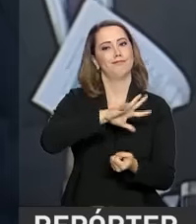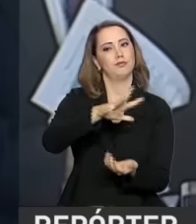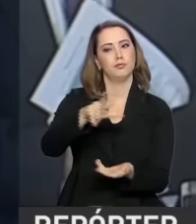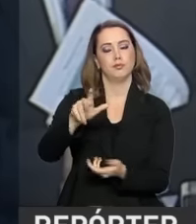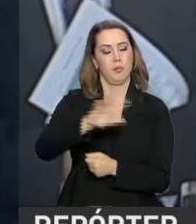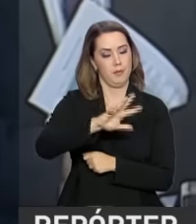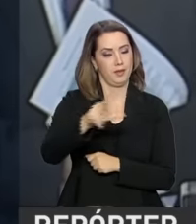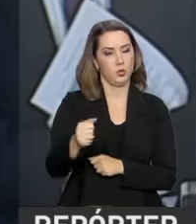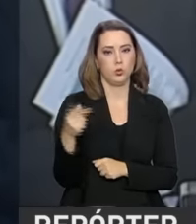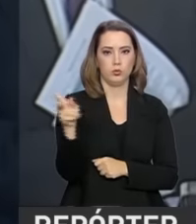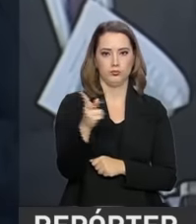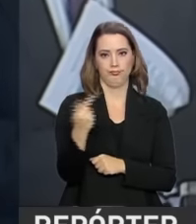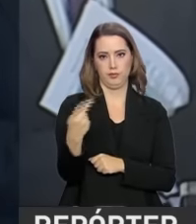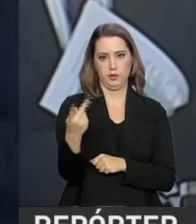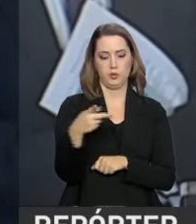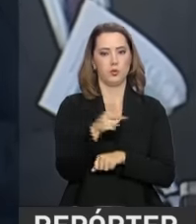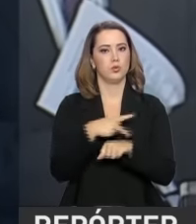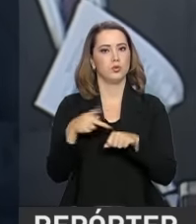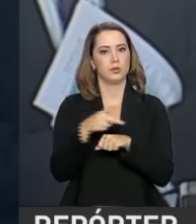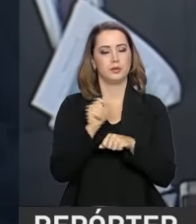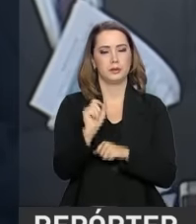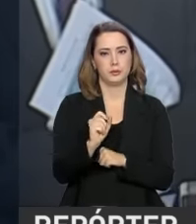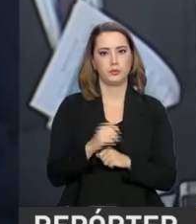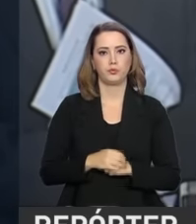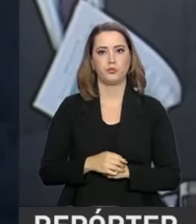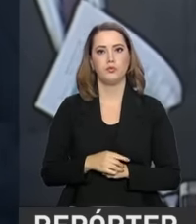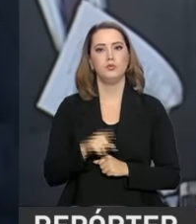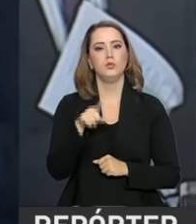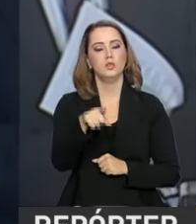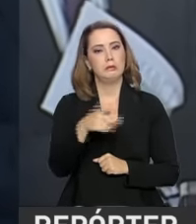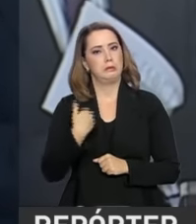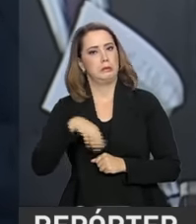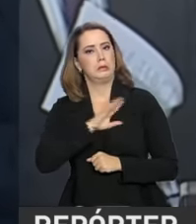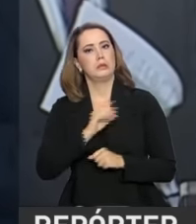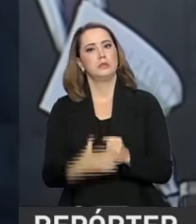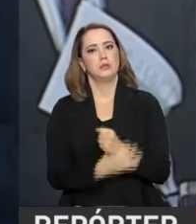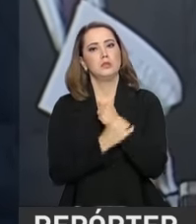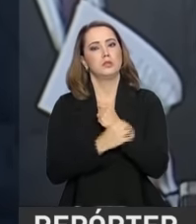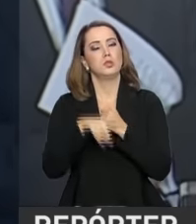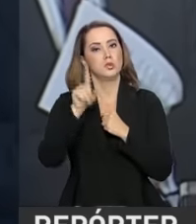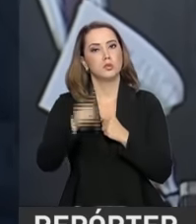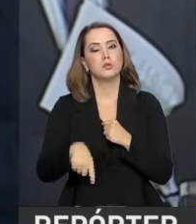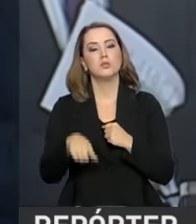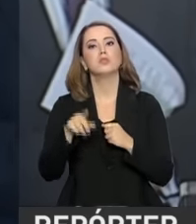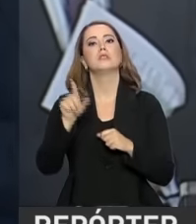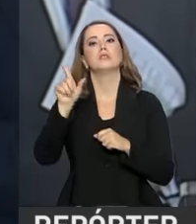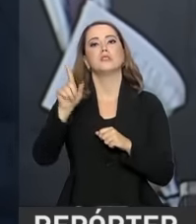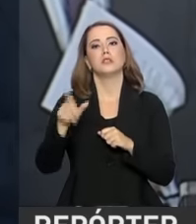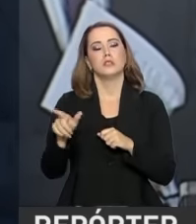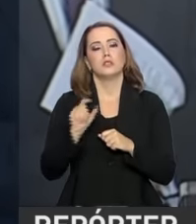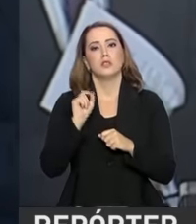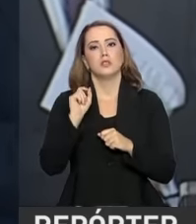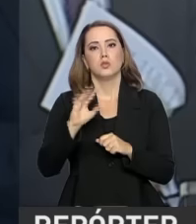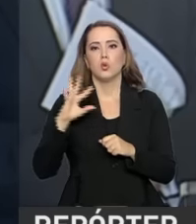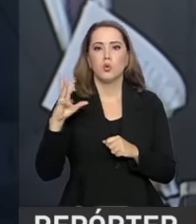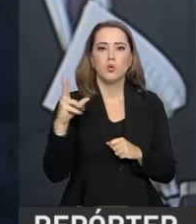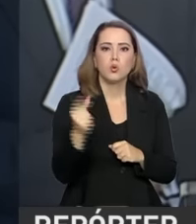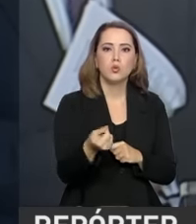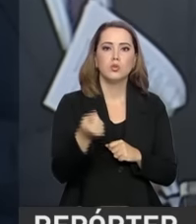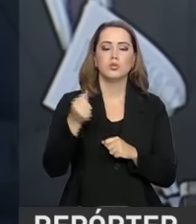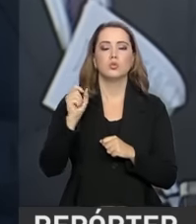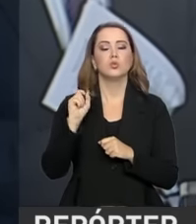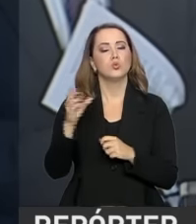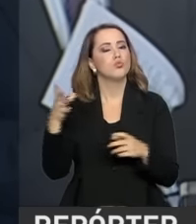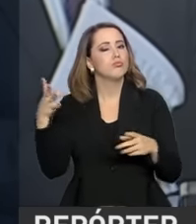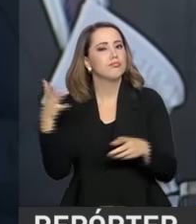região acuo que acab estamos Seguros que Serv para desarrollar toda esa